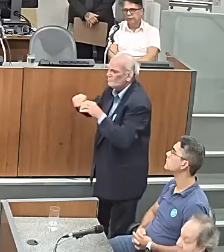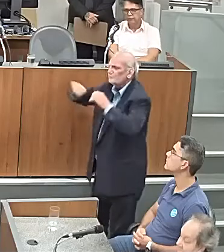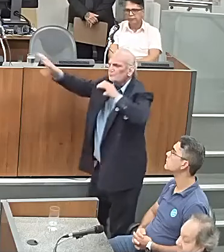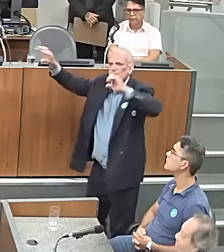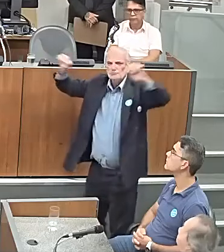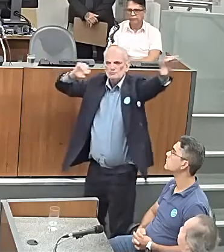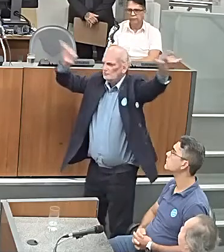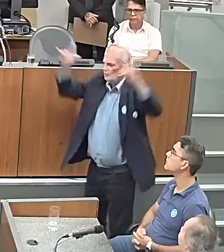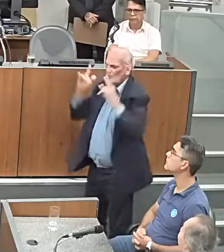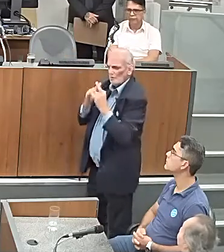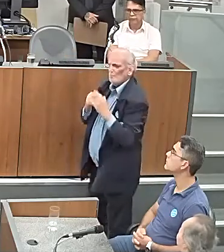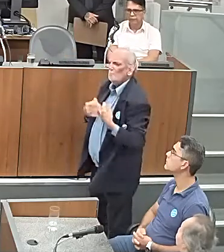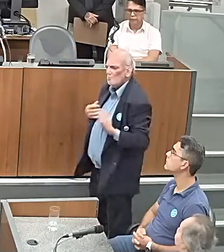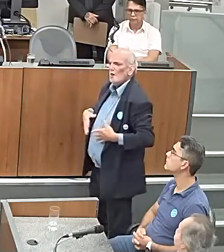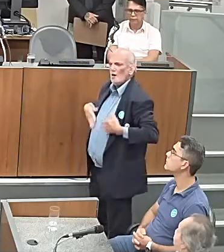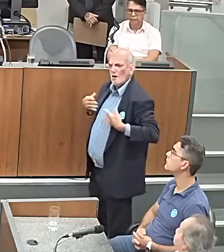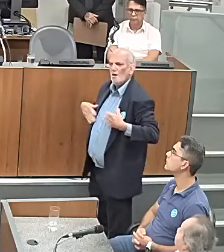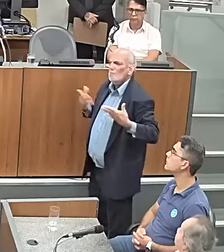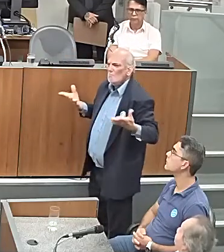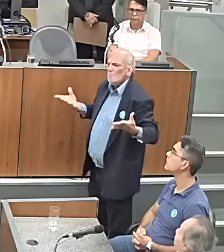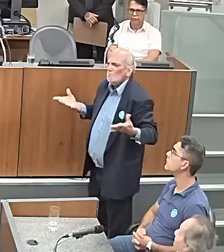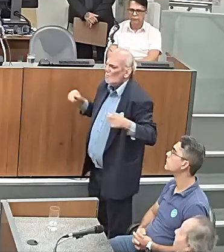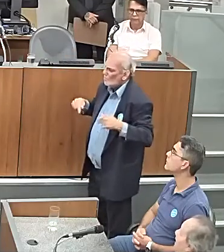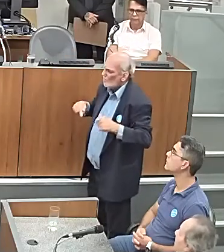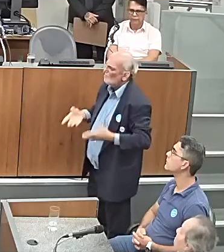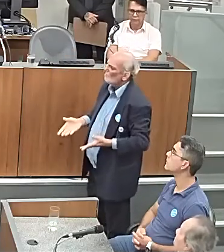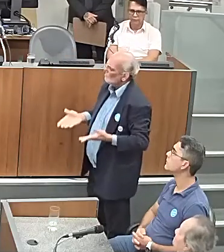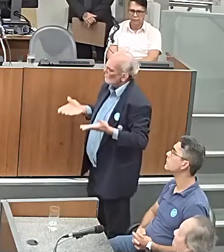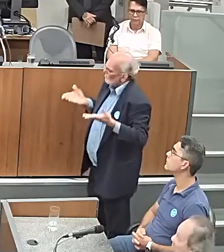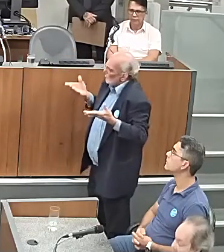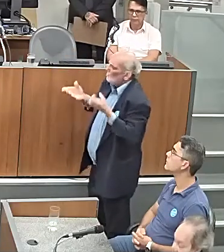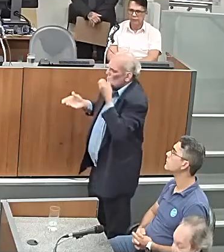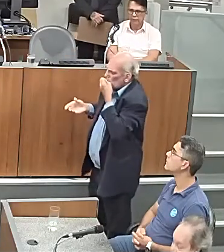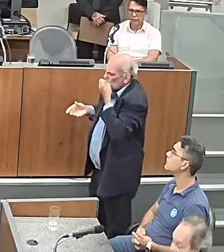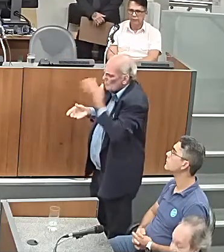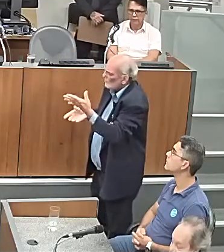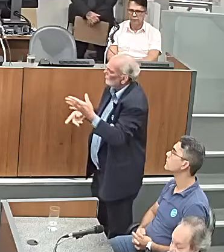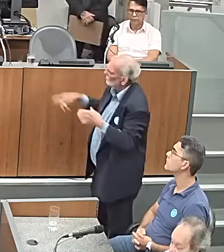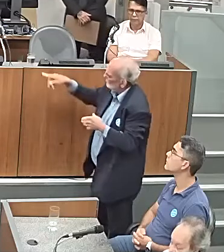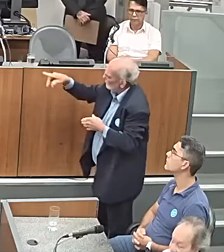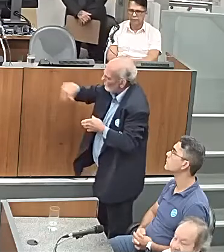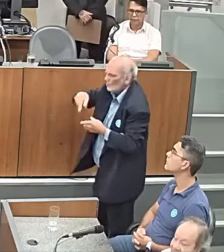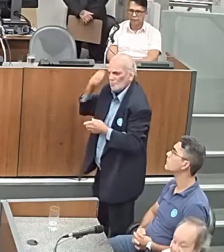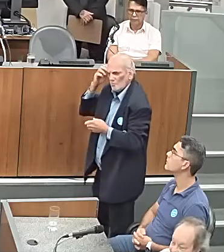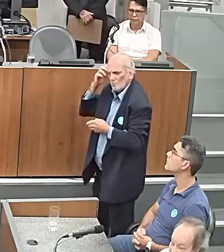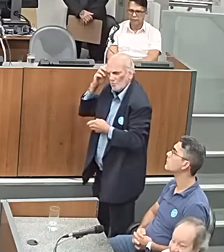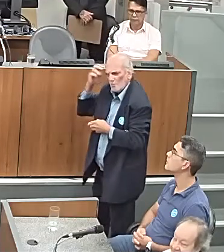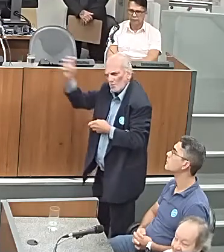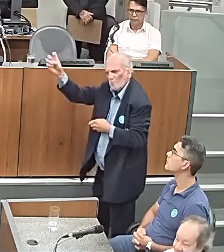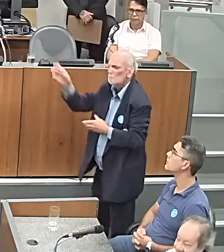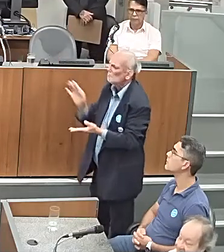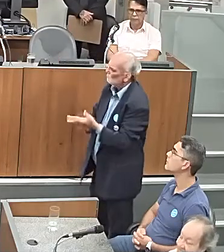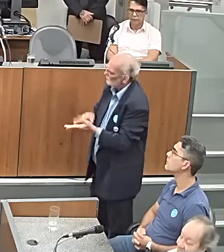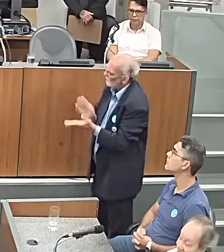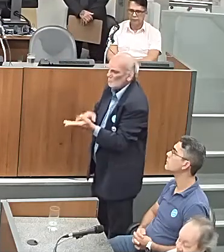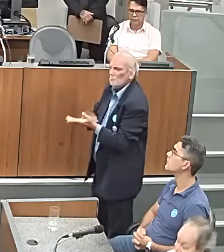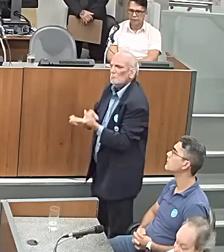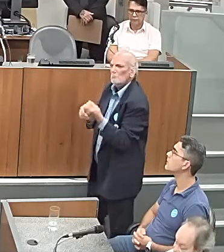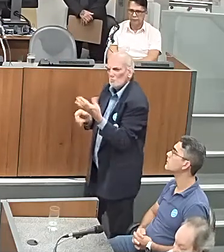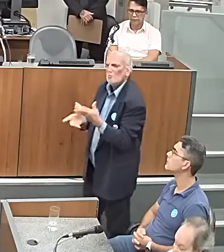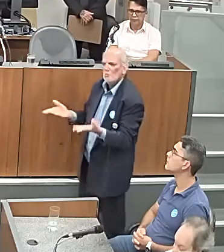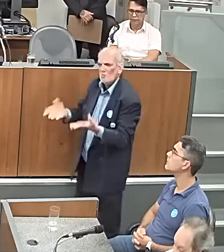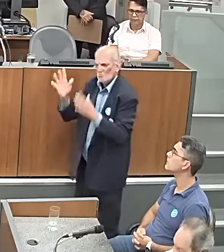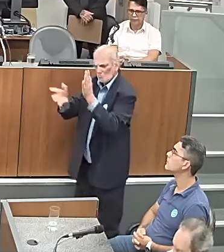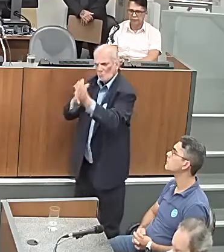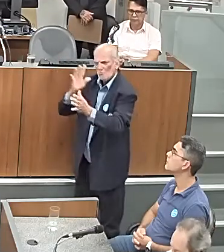demorei muito para ir para a escola. E eu fico muito feliz de ver isso, de ver os surdos nesse movimento, os